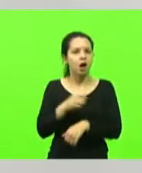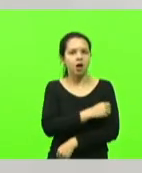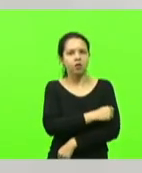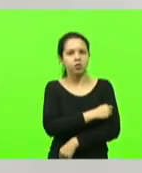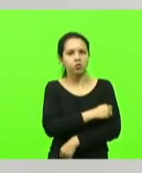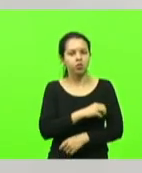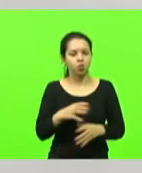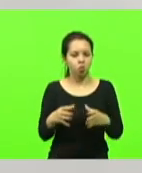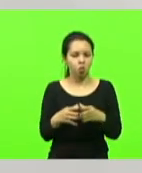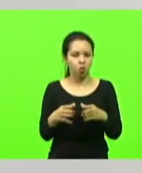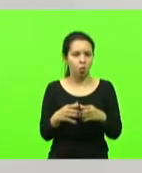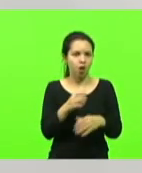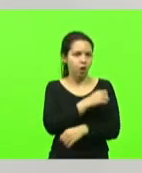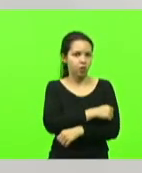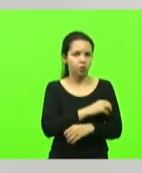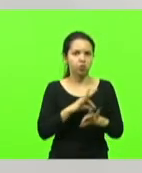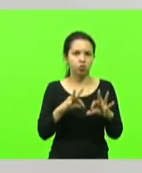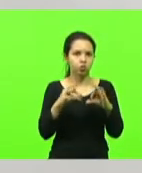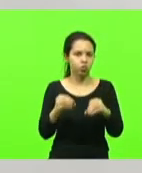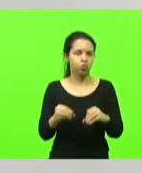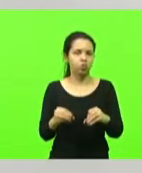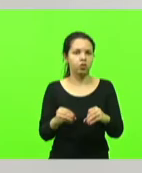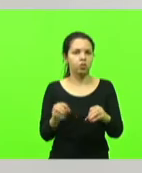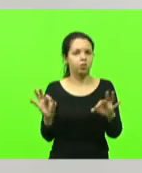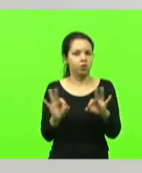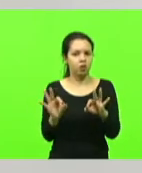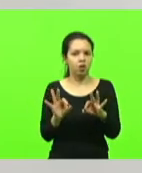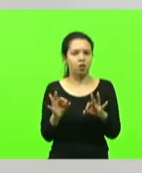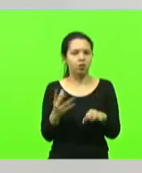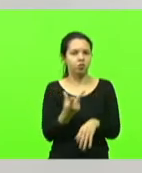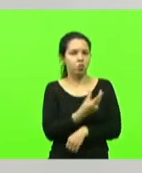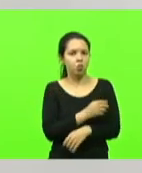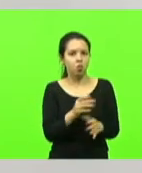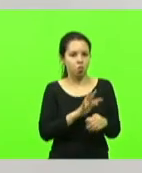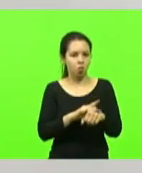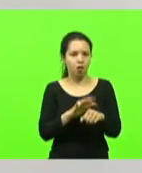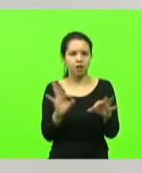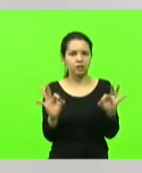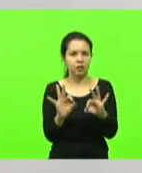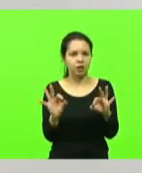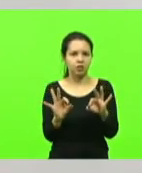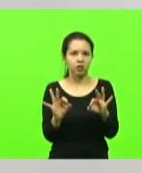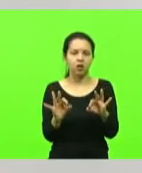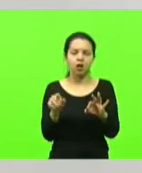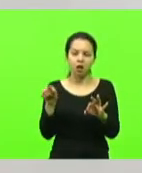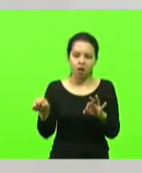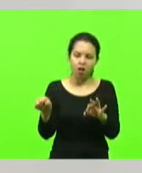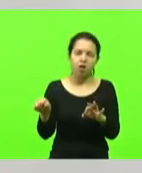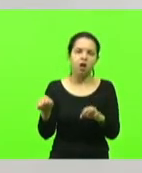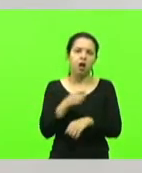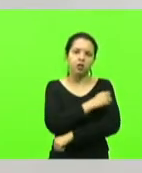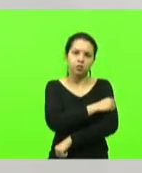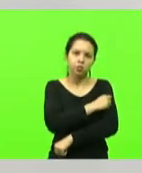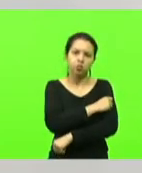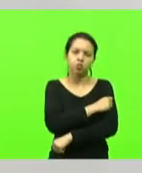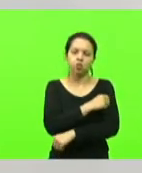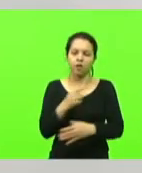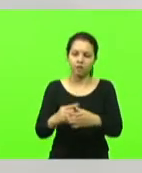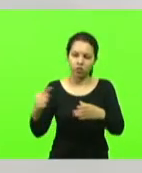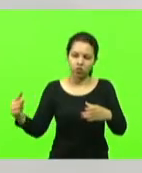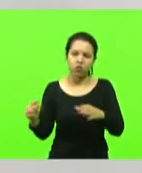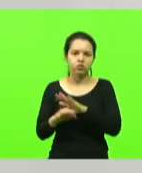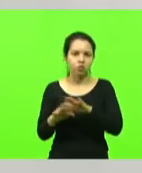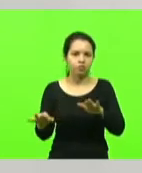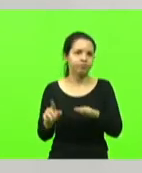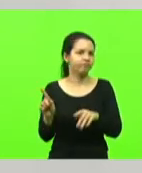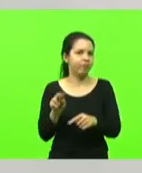inteira e depois comprova-se que ninguém estava contaminado. Por que não só afastar o próprio aluno? Mas não, a vigilância sanitária